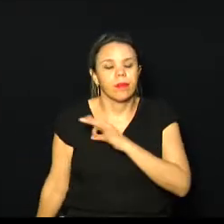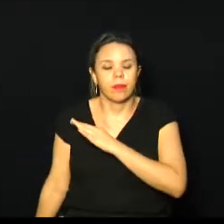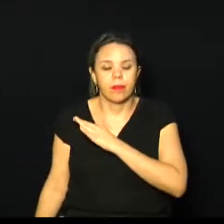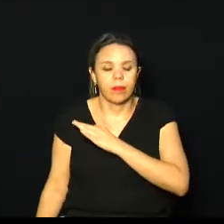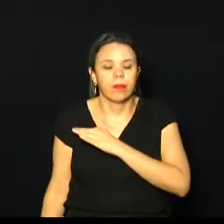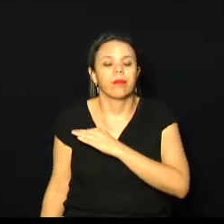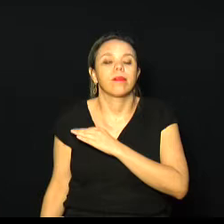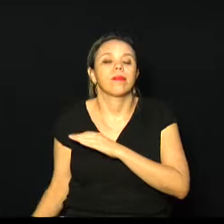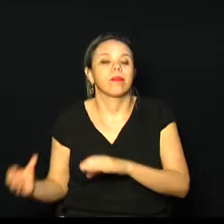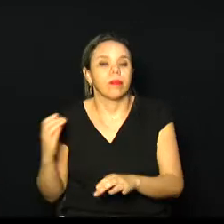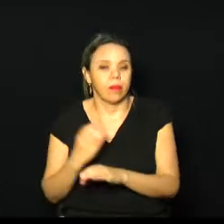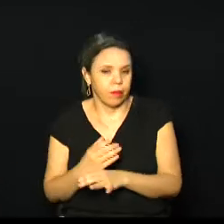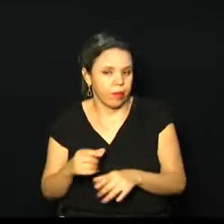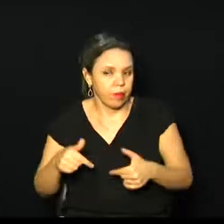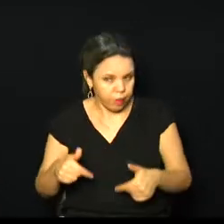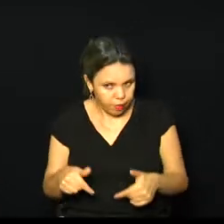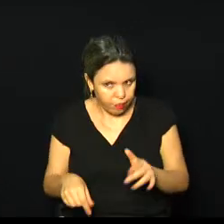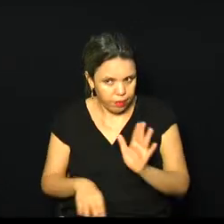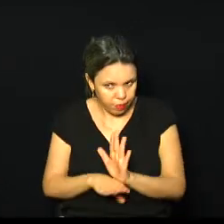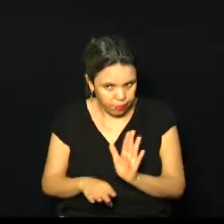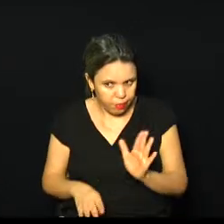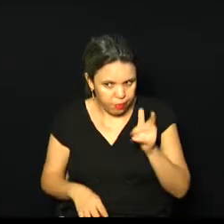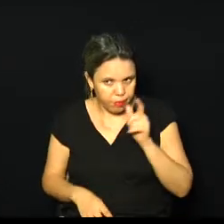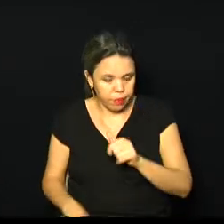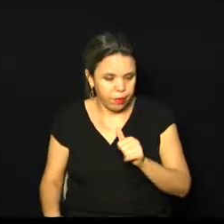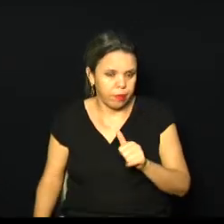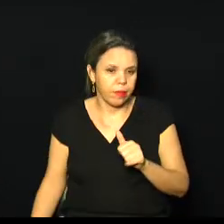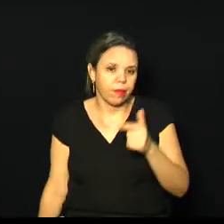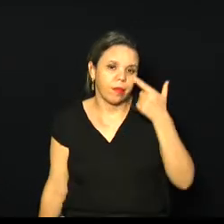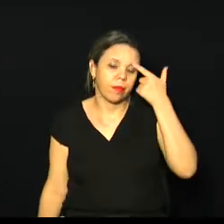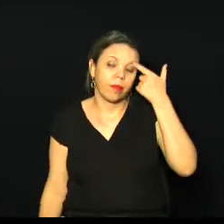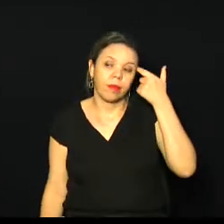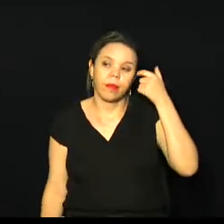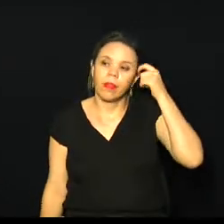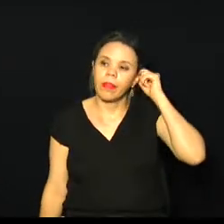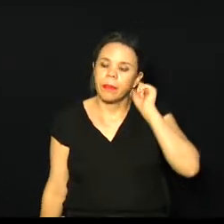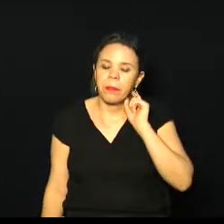Civil, então, possa atuar e ajudar essa mulher.